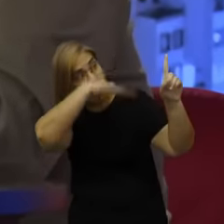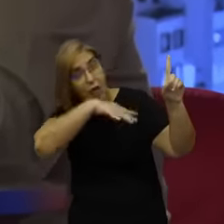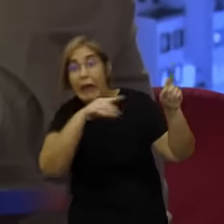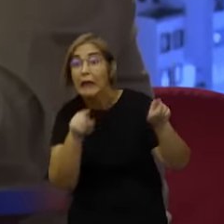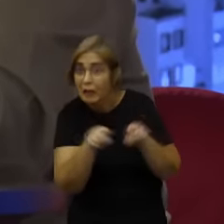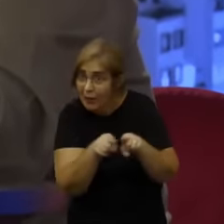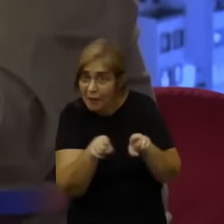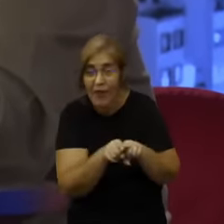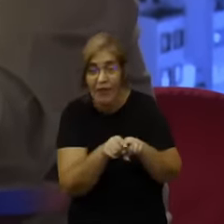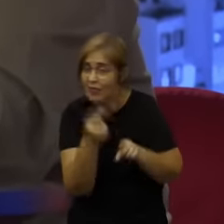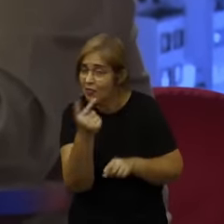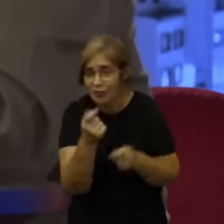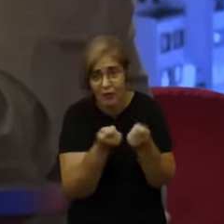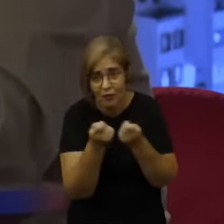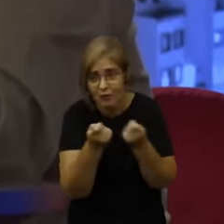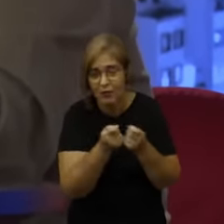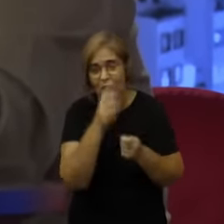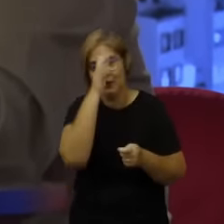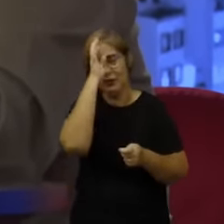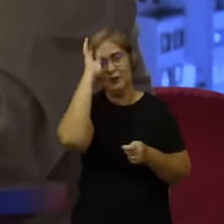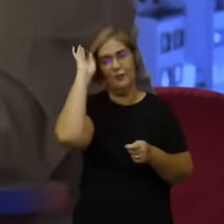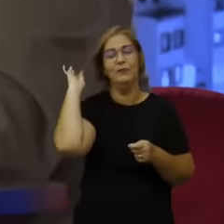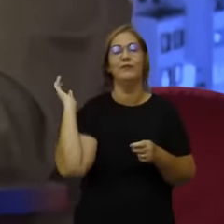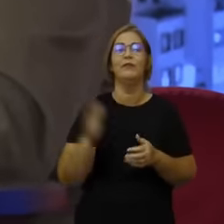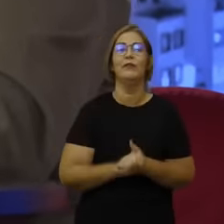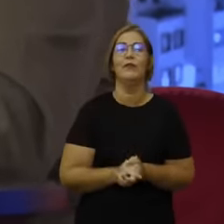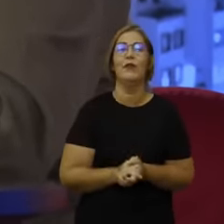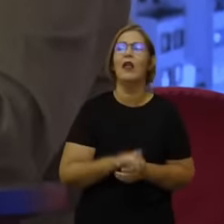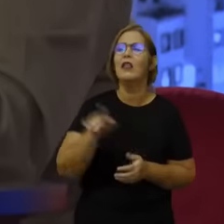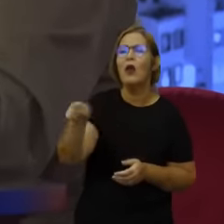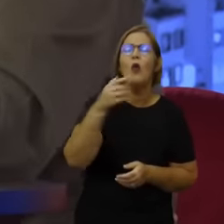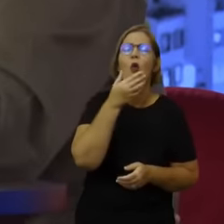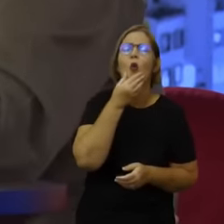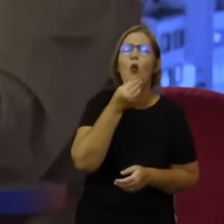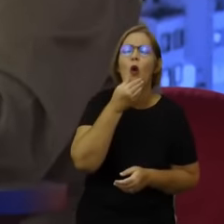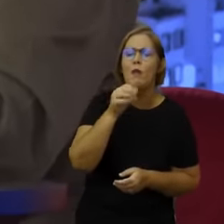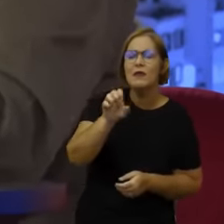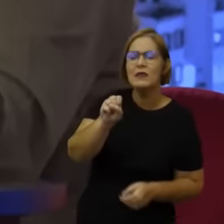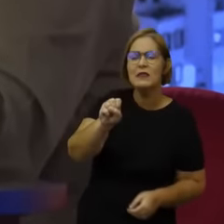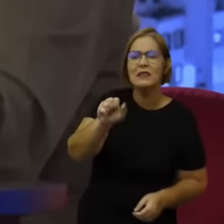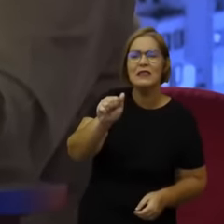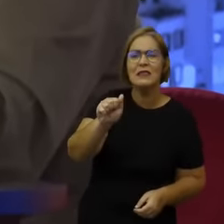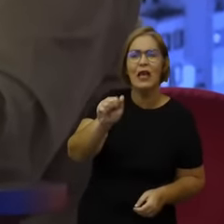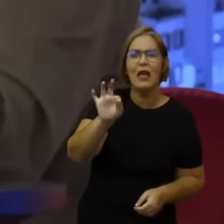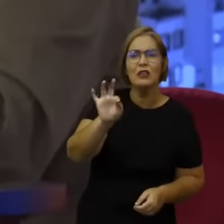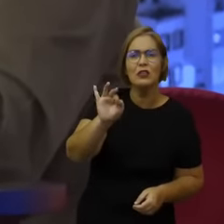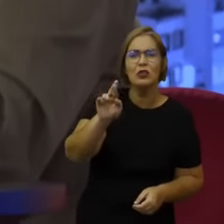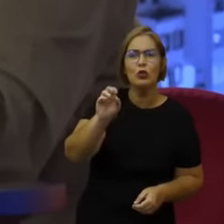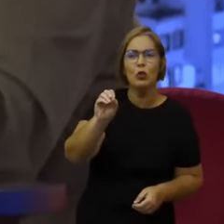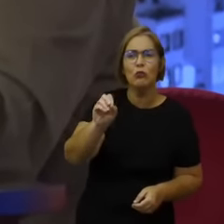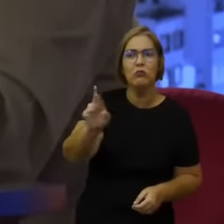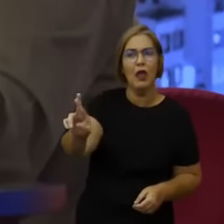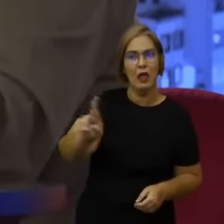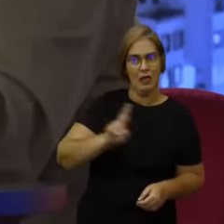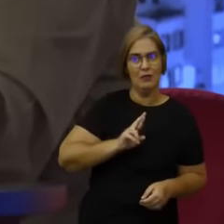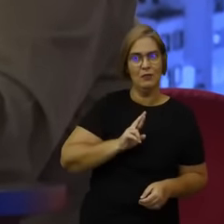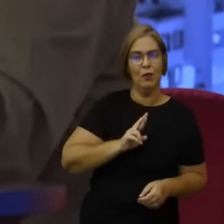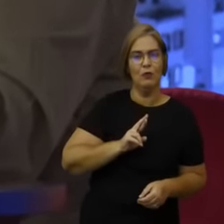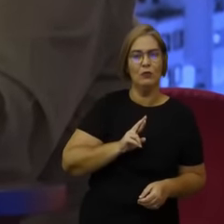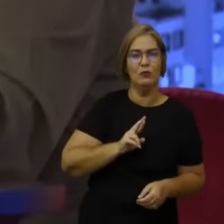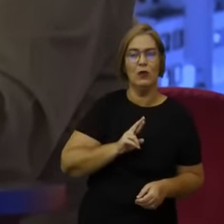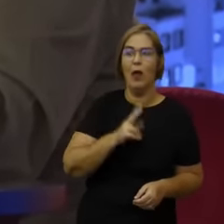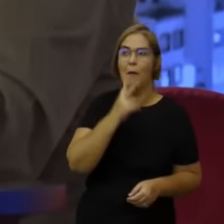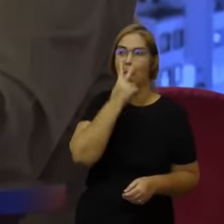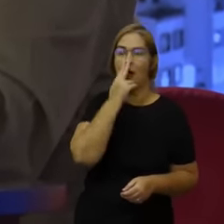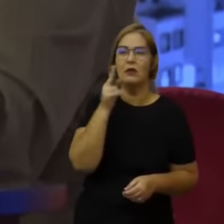Então veja o que o sátero quer dizer e o que que a sabedoria trágica quer dizer quando justamente isso aparece no Isso é um fragmento atribuído a